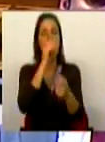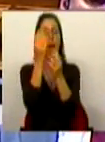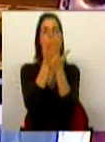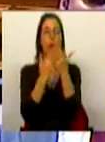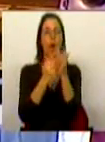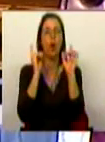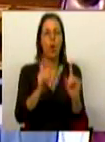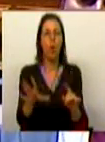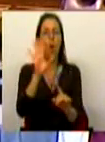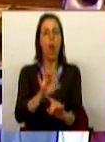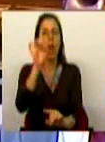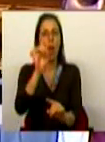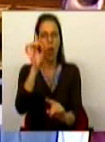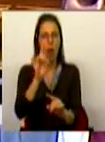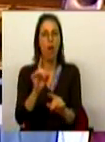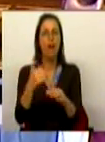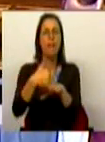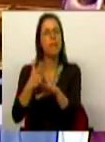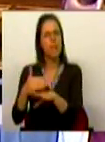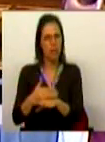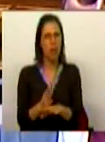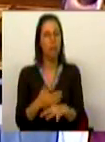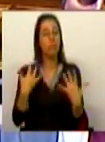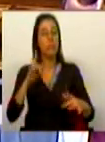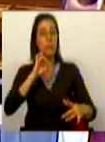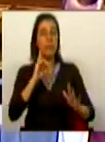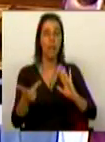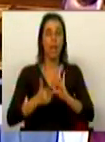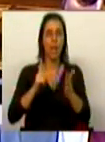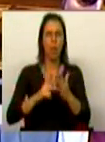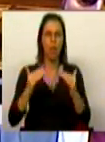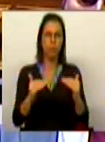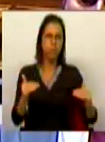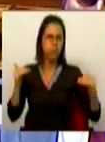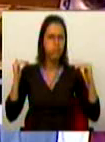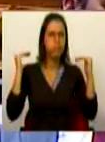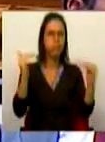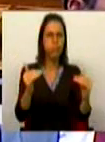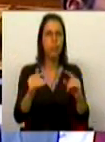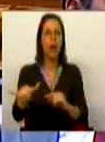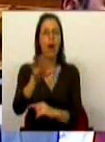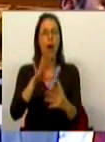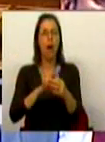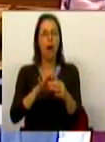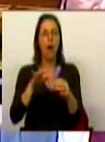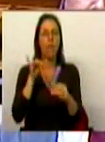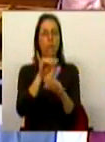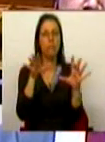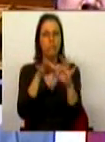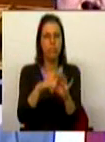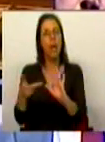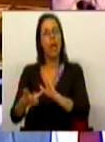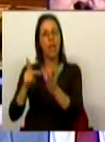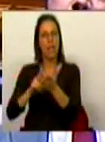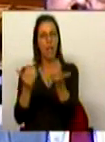Economia na região norte, em setores nevrálgicos de tecnologia de ponta, nomeadamente no setor da aeronáutica, mas também nas